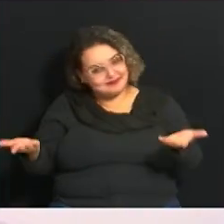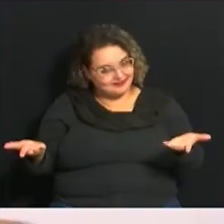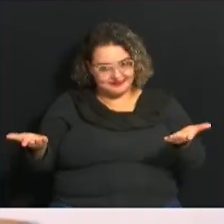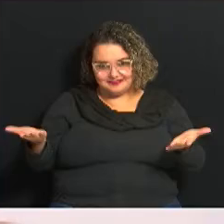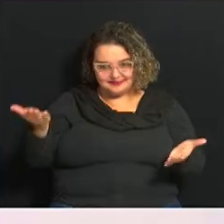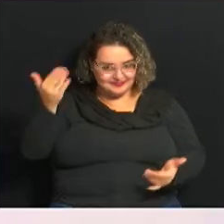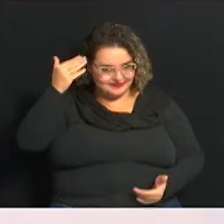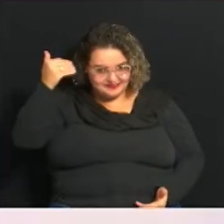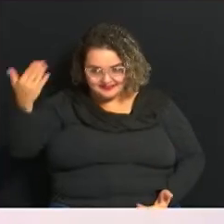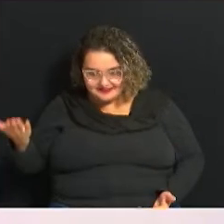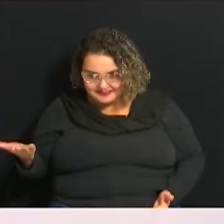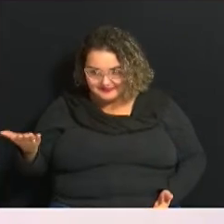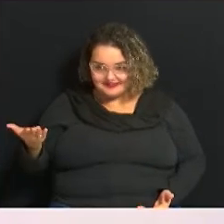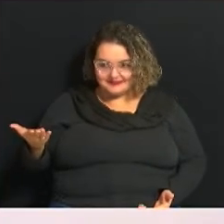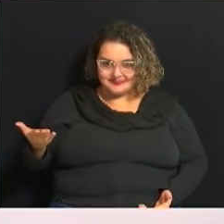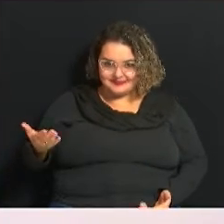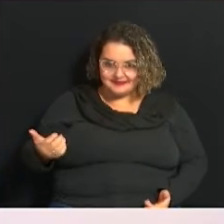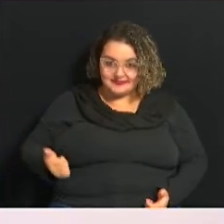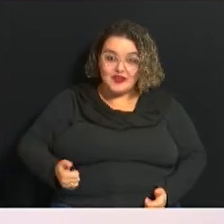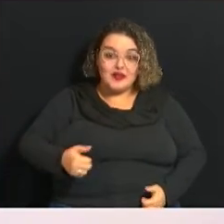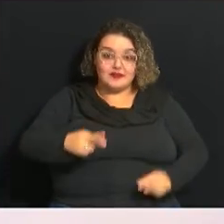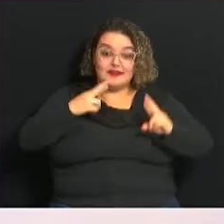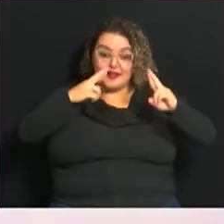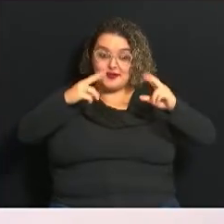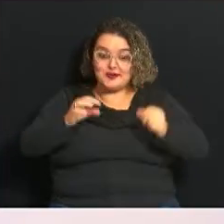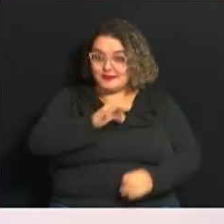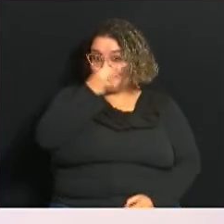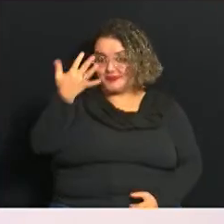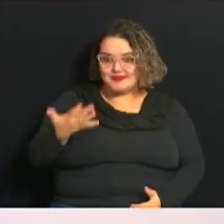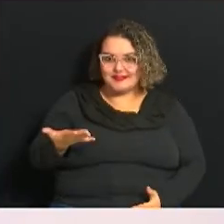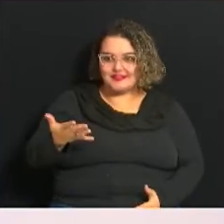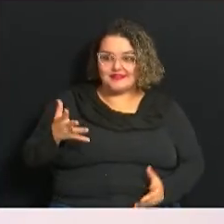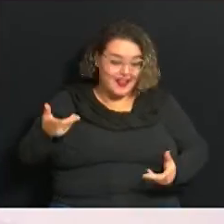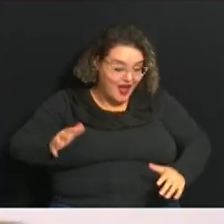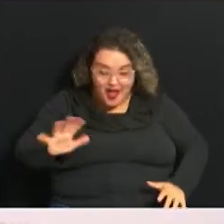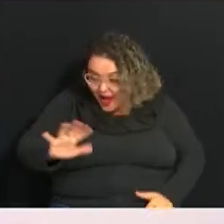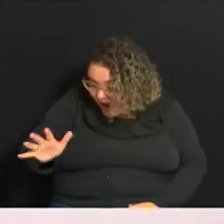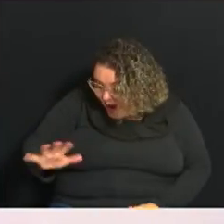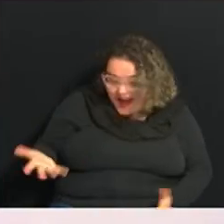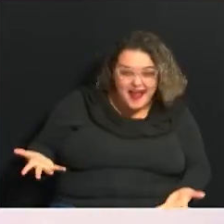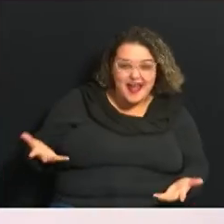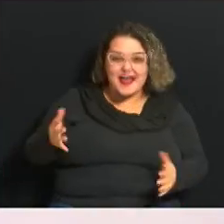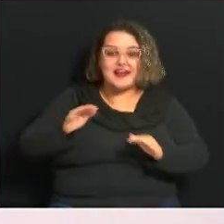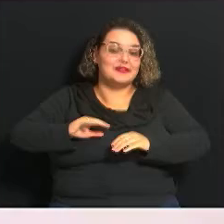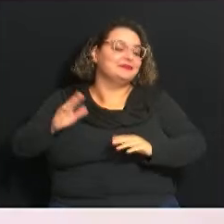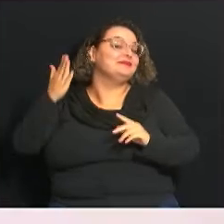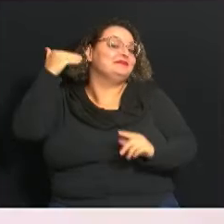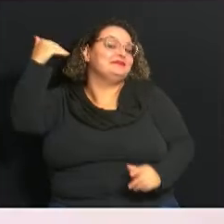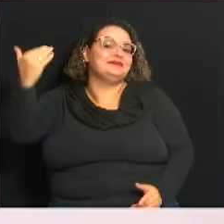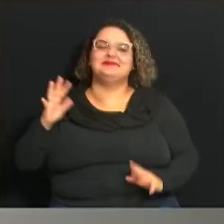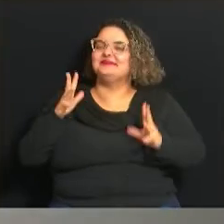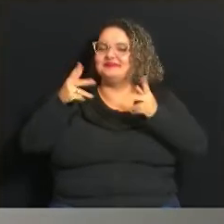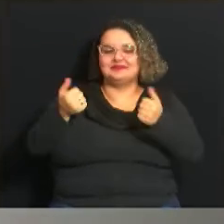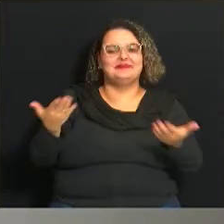além de ser o amuleto da sorte, virou mascote, né? Que ele chega lá agora, todo mundo Thor, virou celebridade de todo mundo